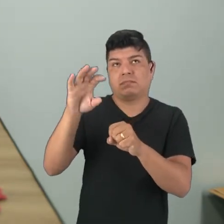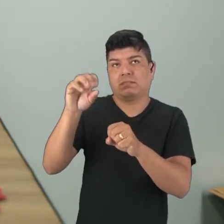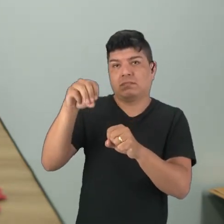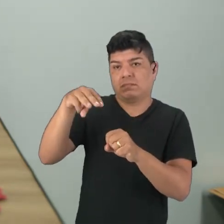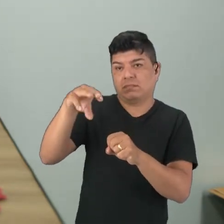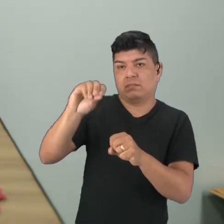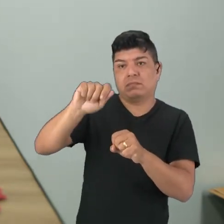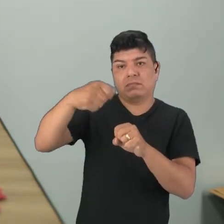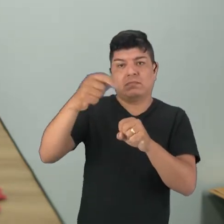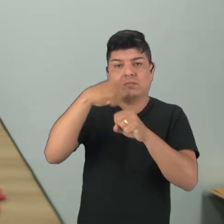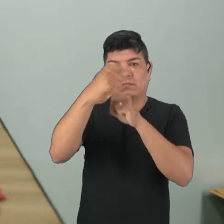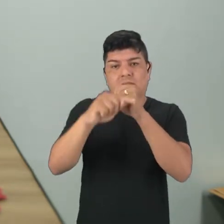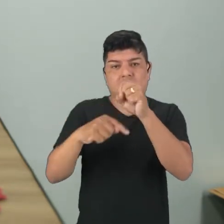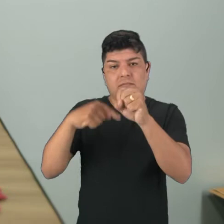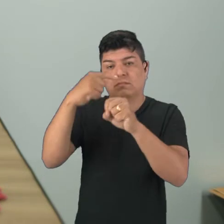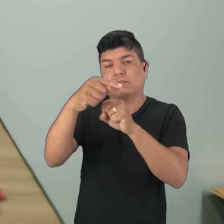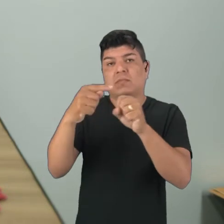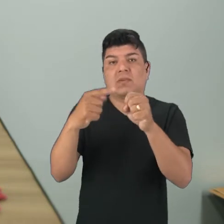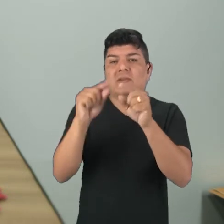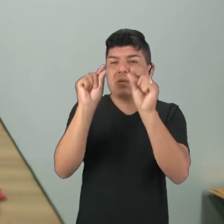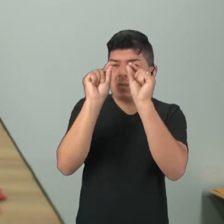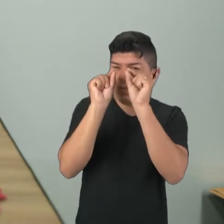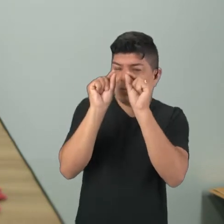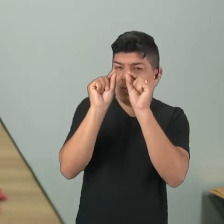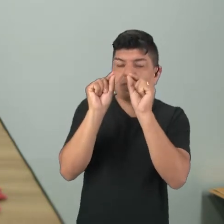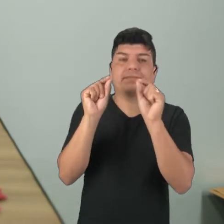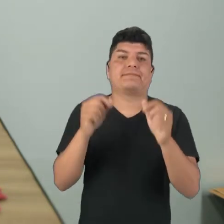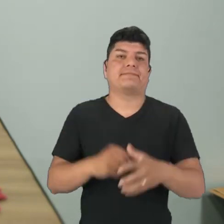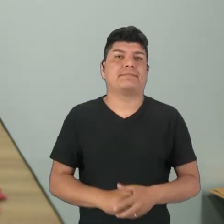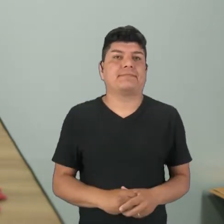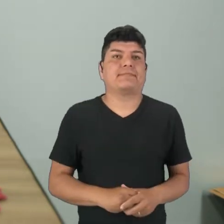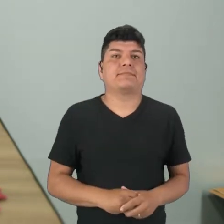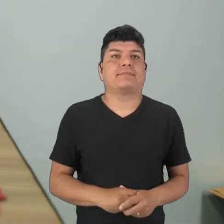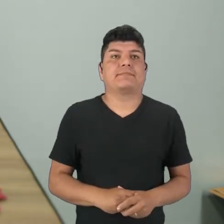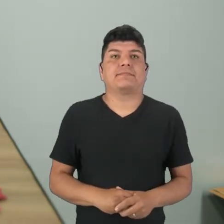consigo visualizar a olho nu, porque eles são muito, muito pequenos.